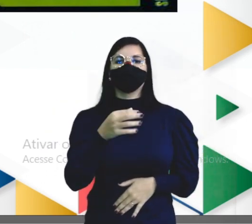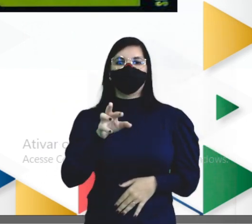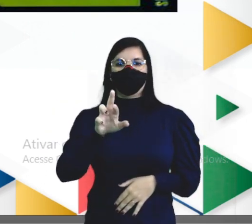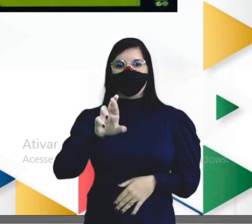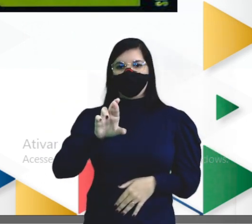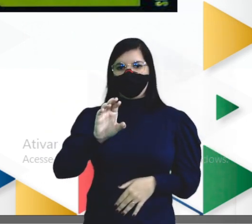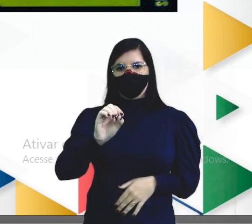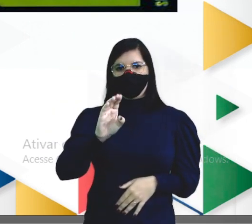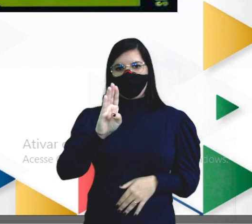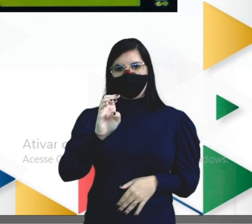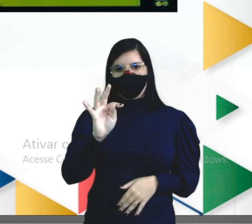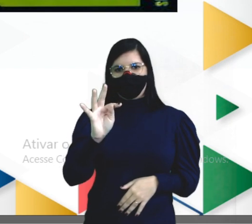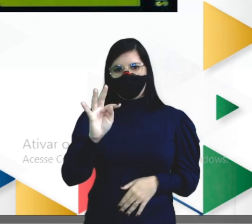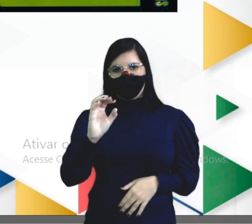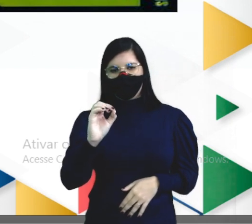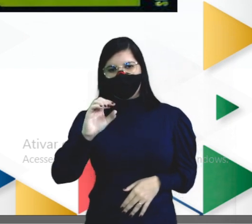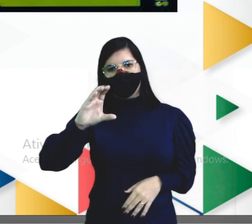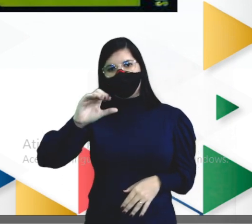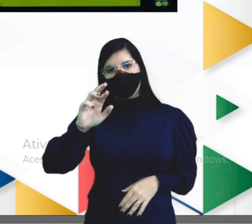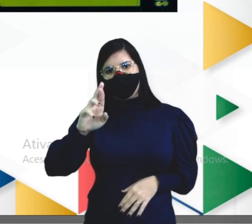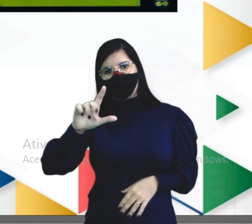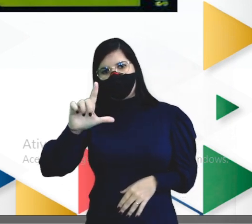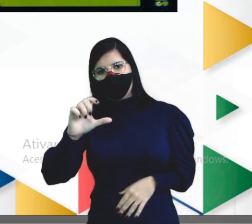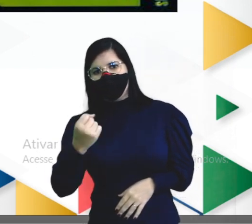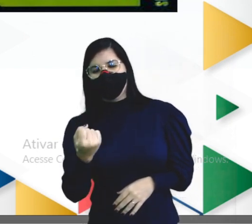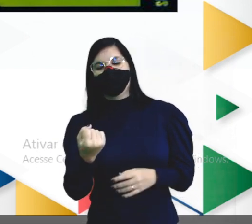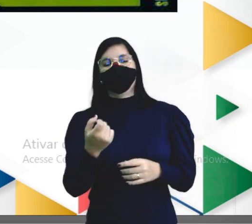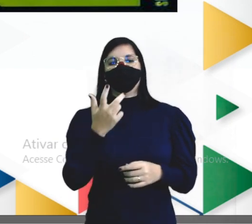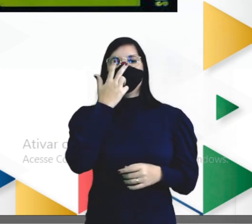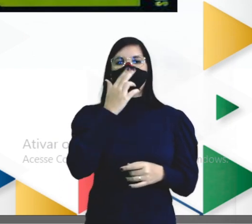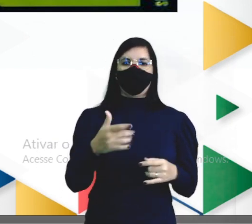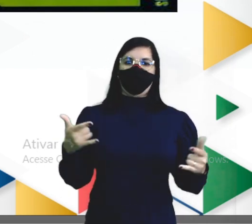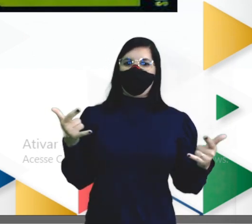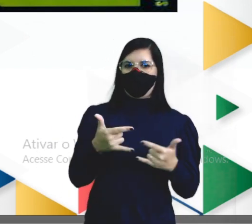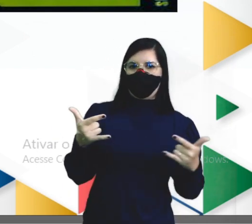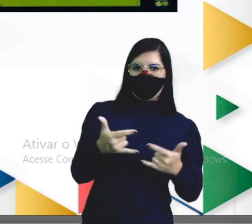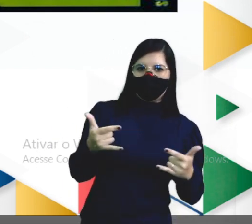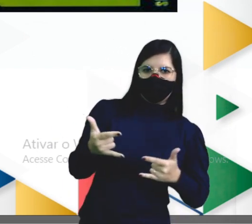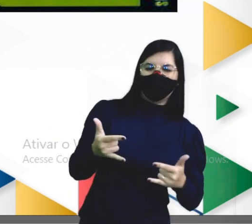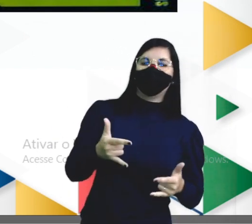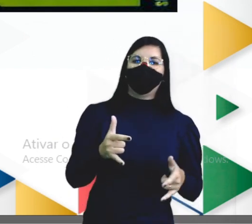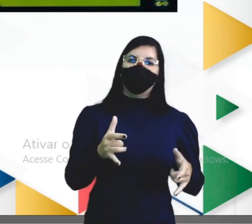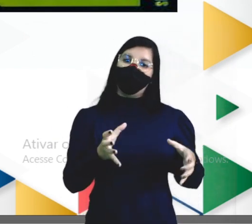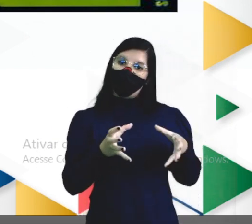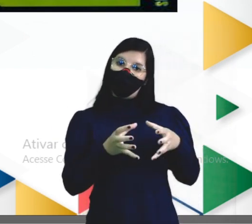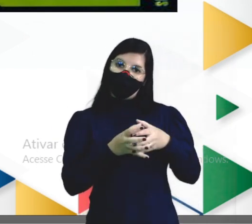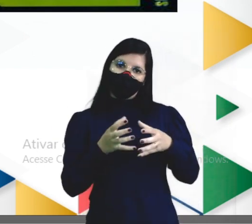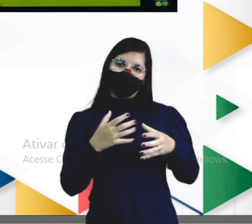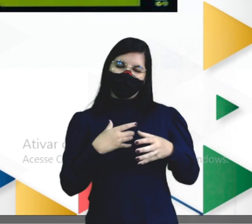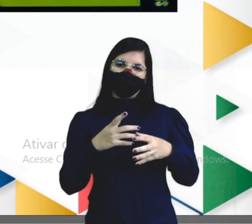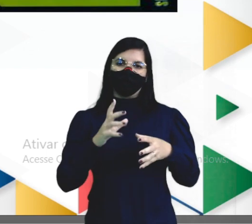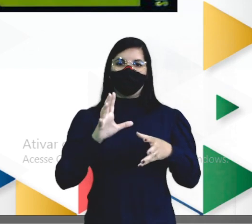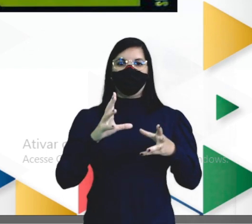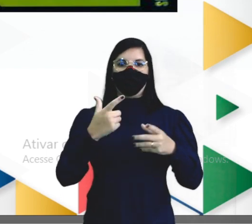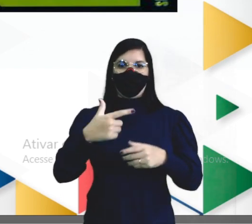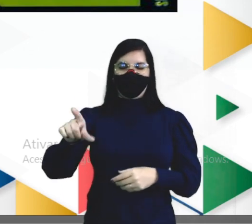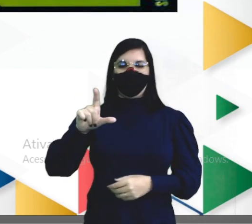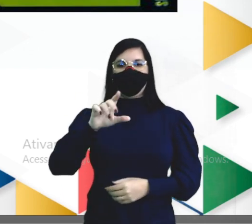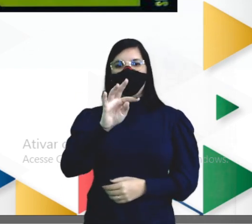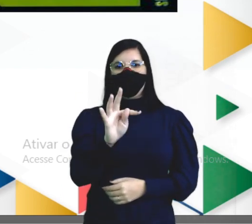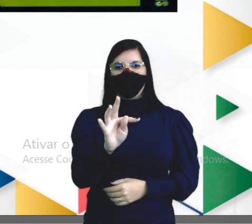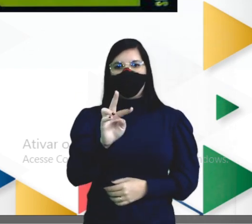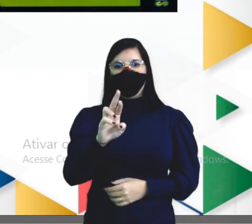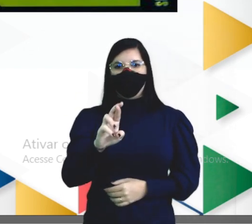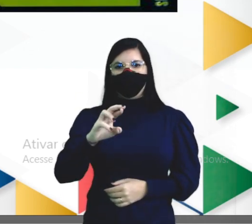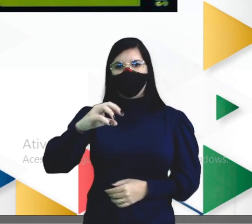Carlos e Vanderleia, que já tinha uma pegada mais rock and roll, que era o Iê, Iê, Iê, a turma do Iê, Iê, Iê. A Tropicália também, que foi